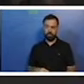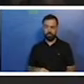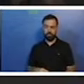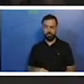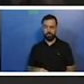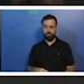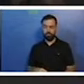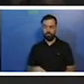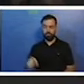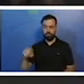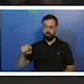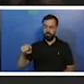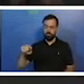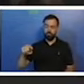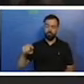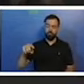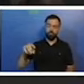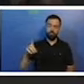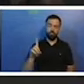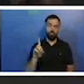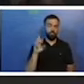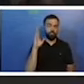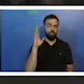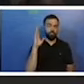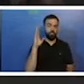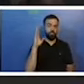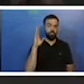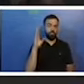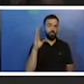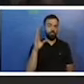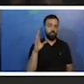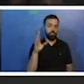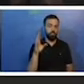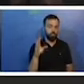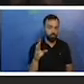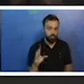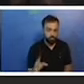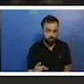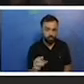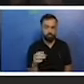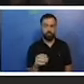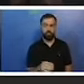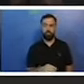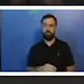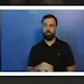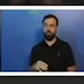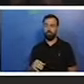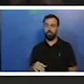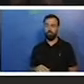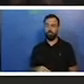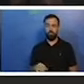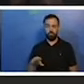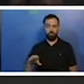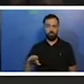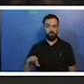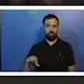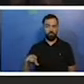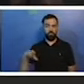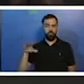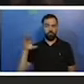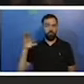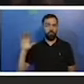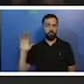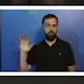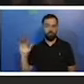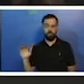não você tem Ligar deixar ele e achar ele aqui lembrado só soltar só soltar ele certo então